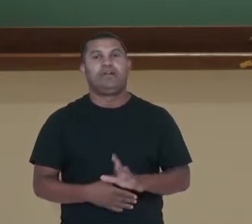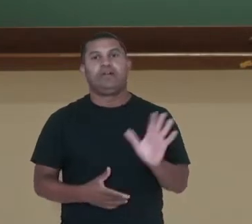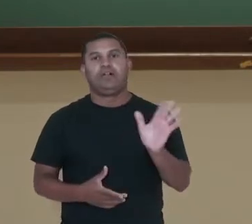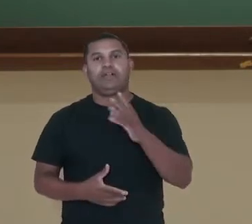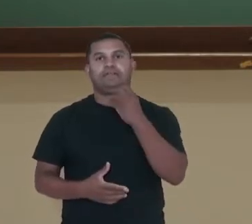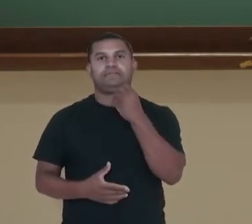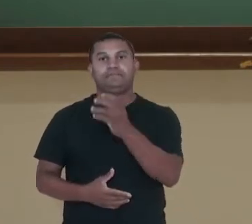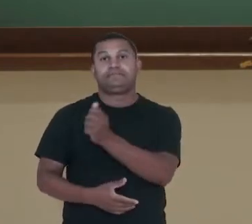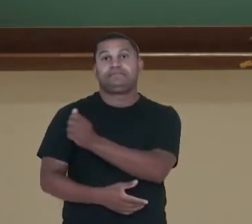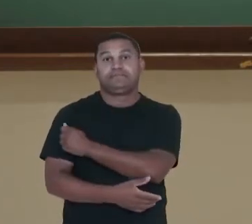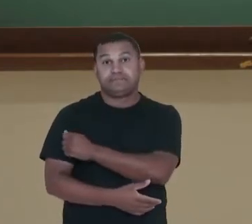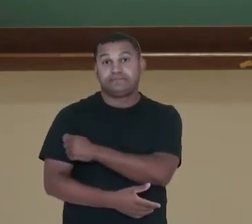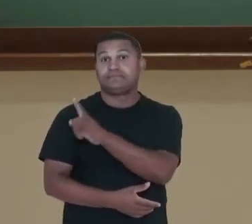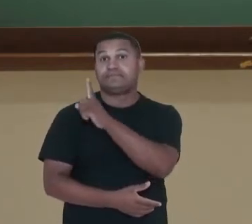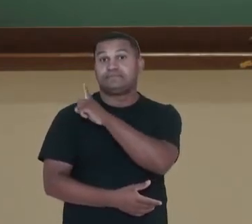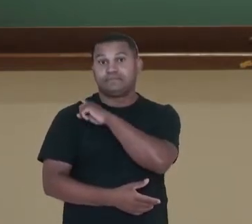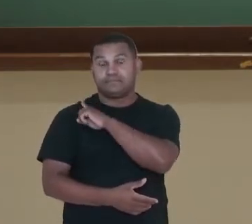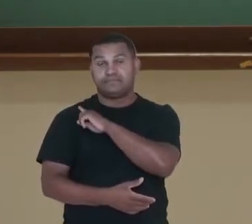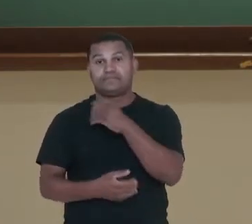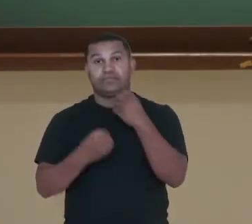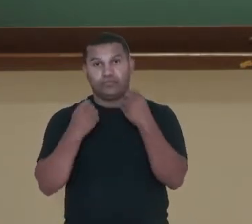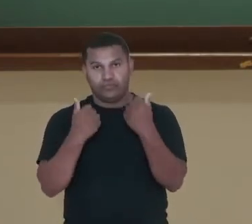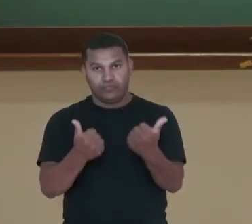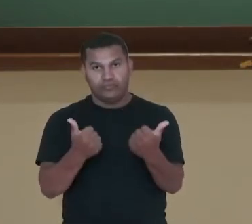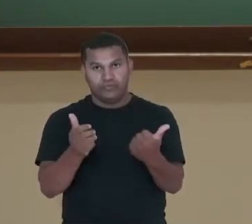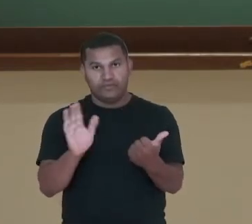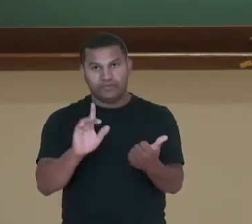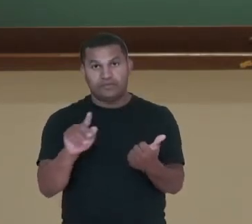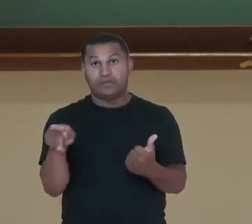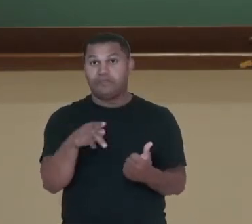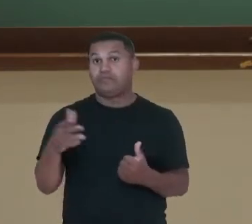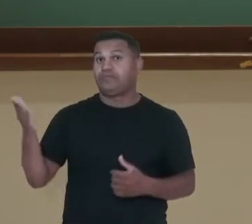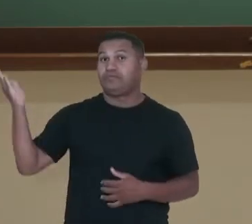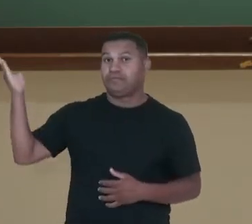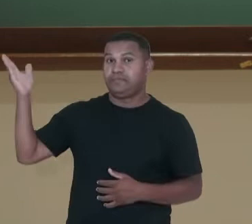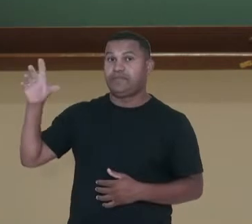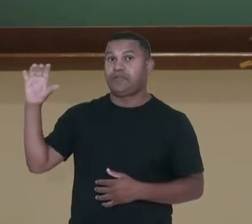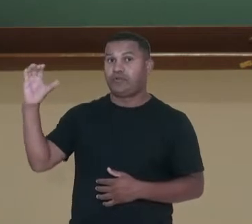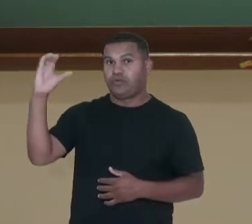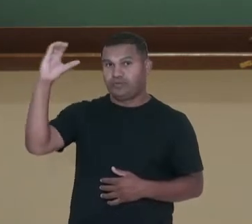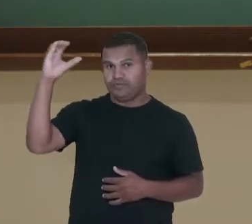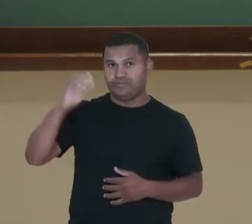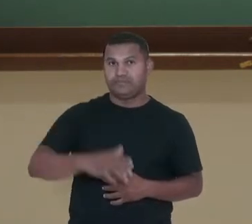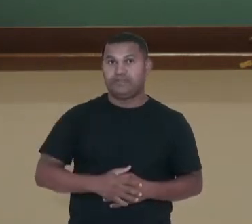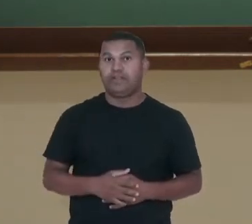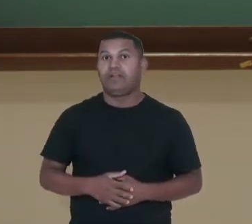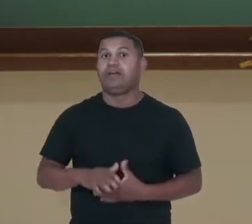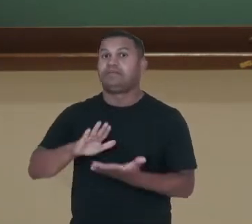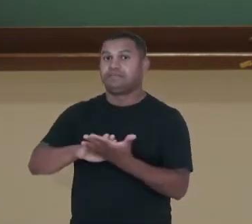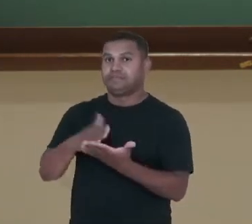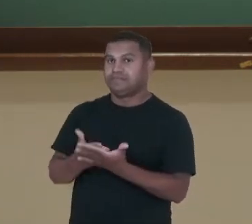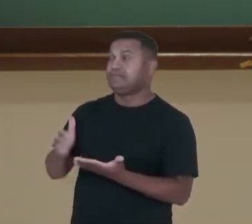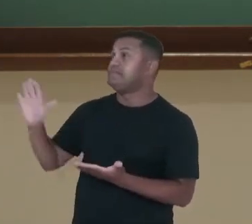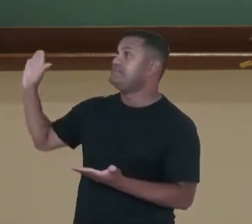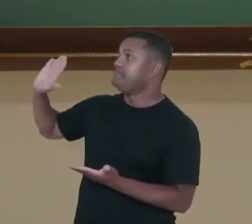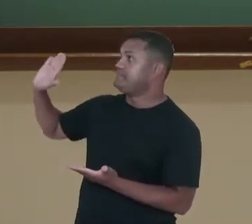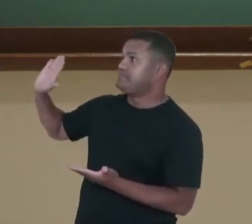Olá, estudantes da primeira série, tudo bem com vocês? Eu sou a professora Corine, nós estamos com o Carlos.